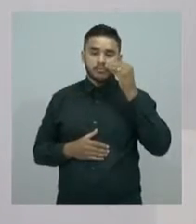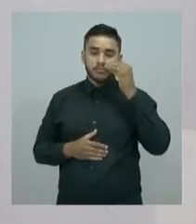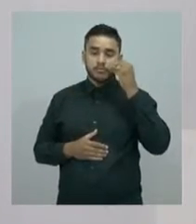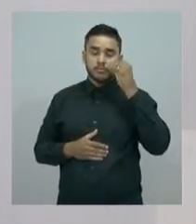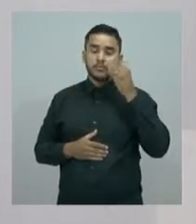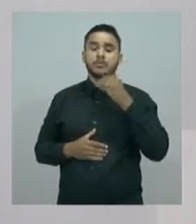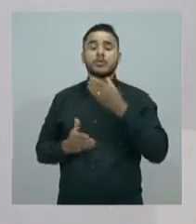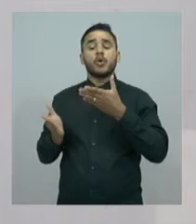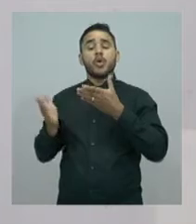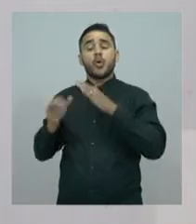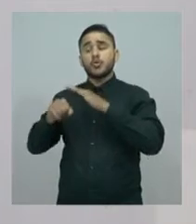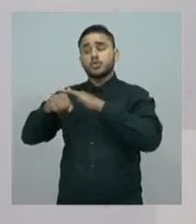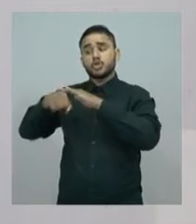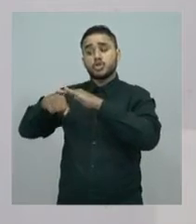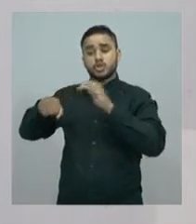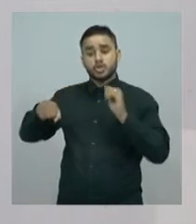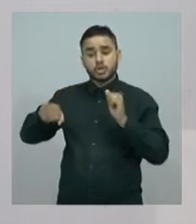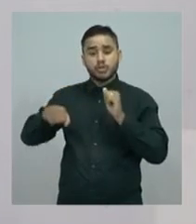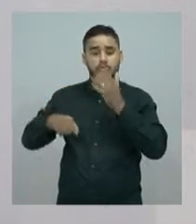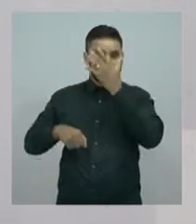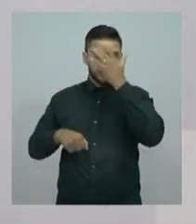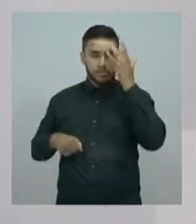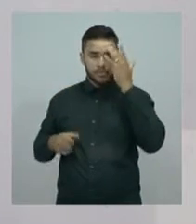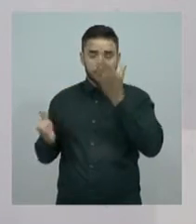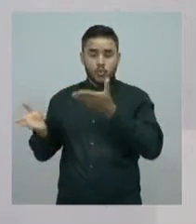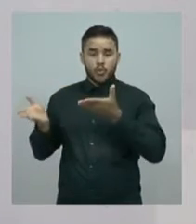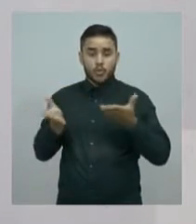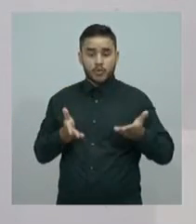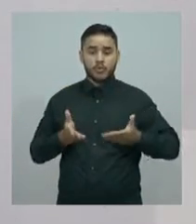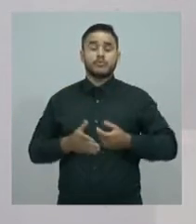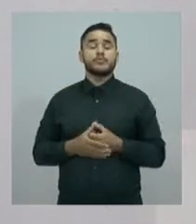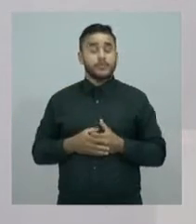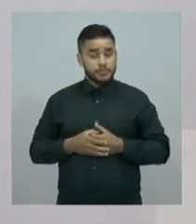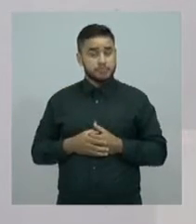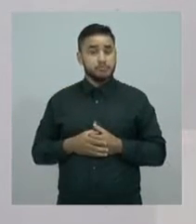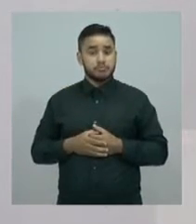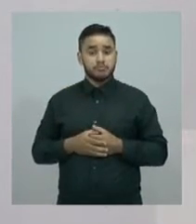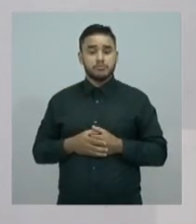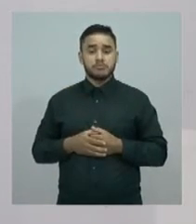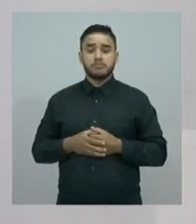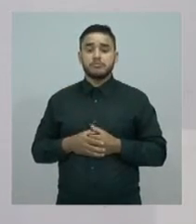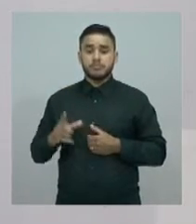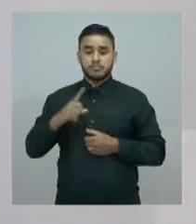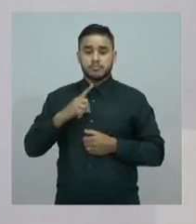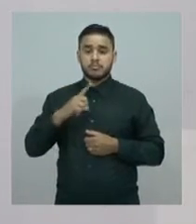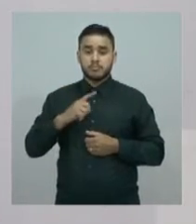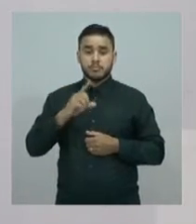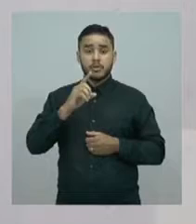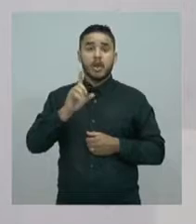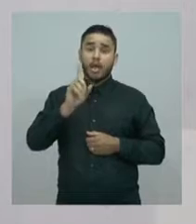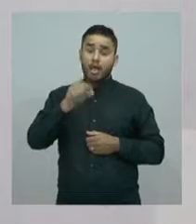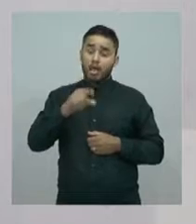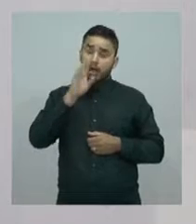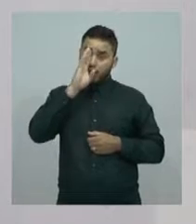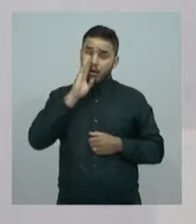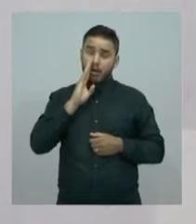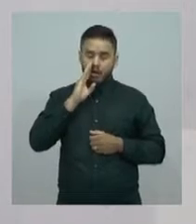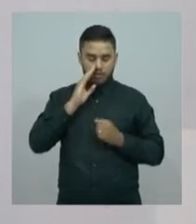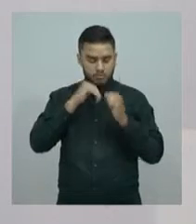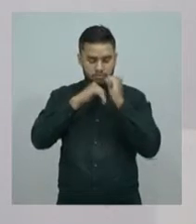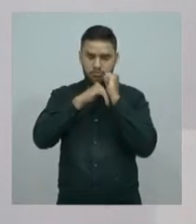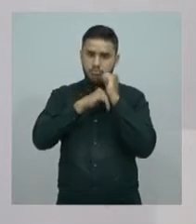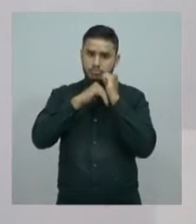um convite para a outra parte comparecer. Quer dizer, é gratuito, é sigiloso,